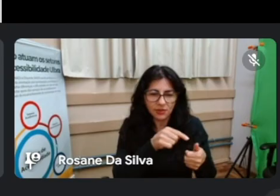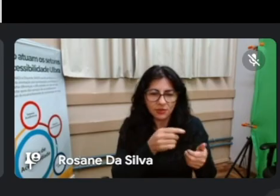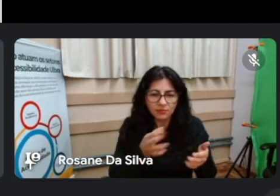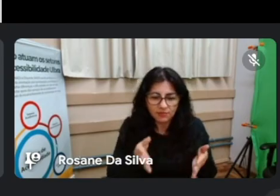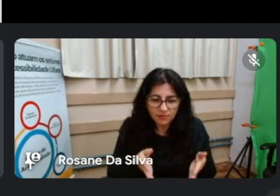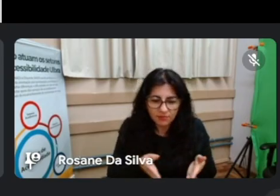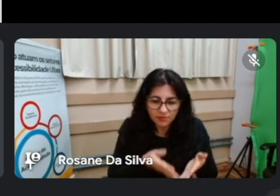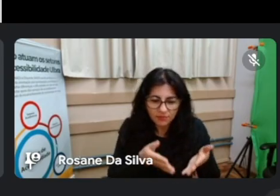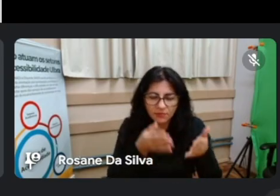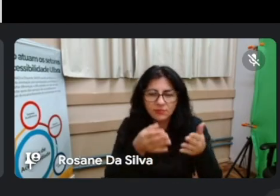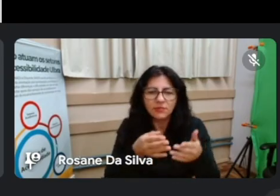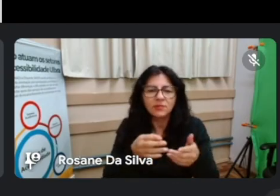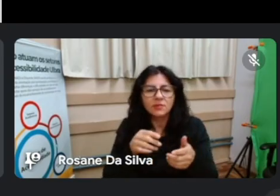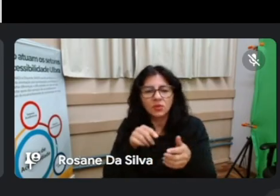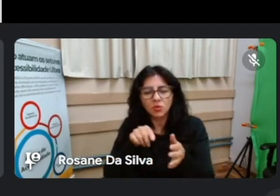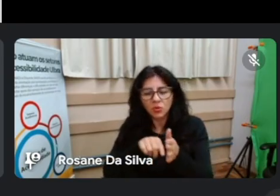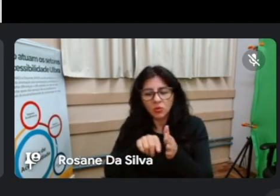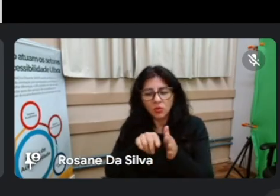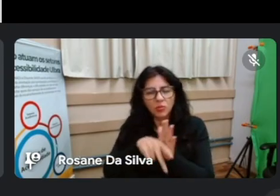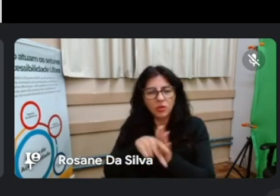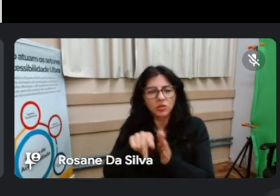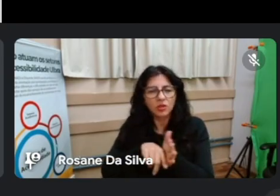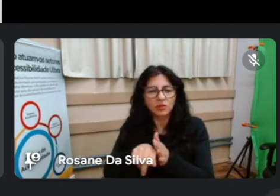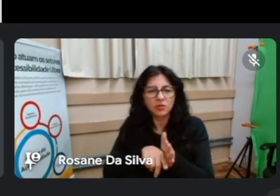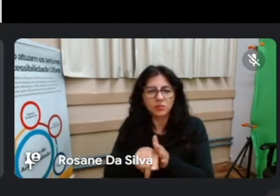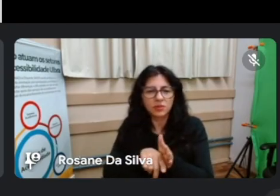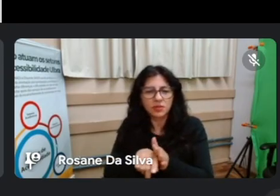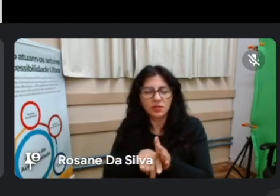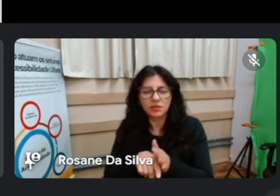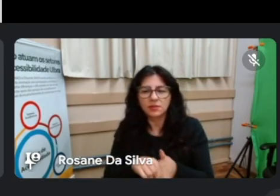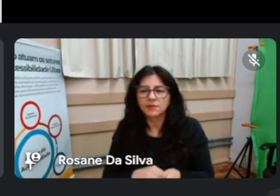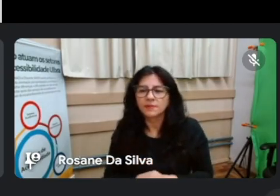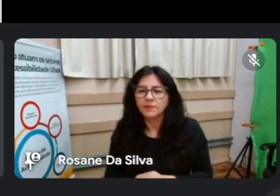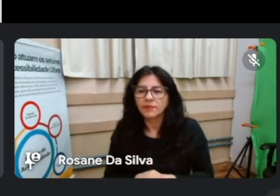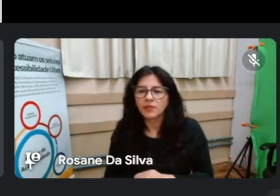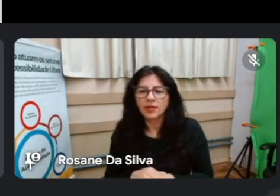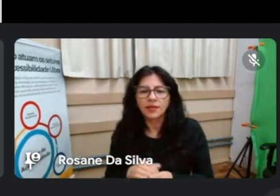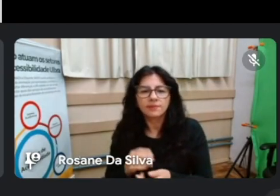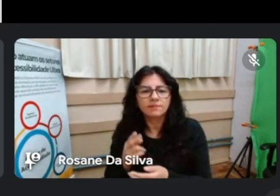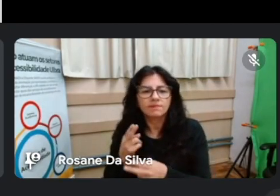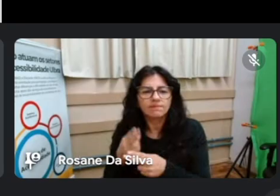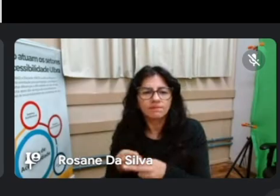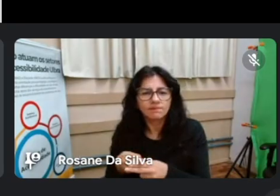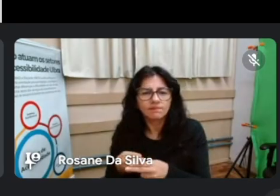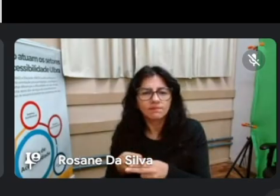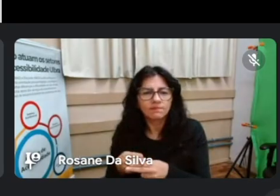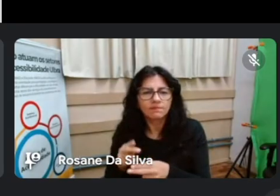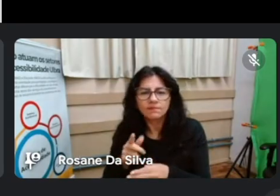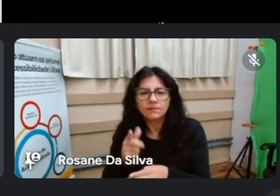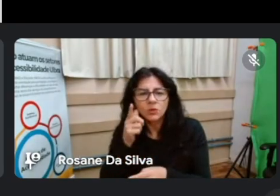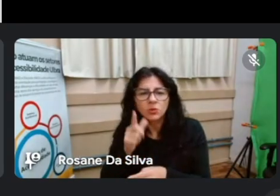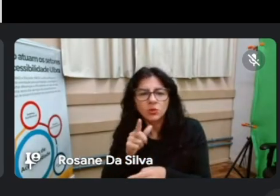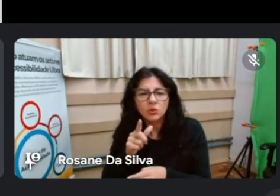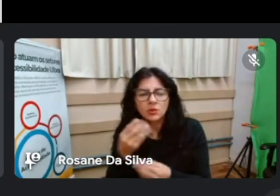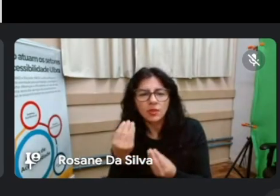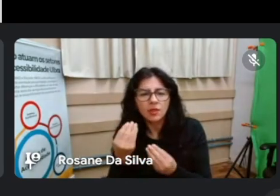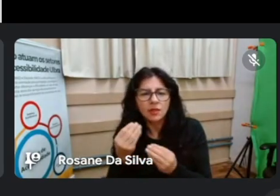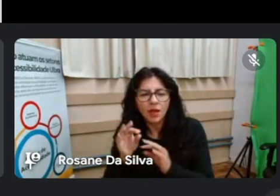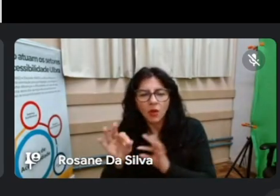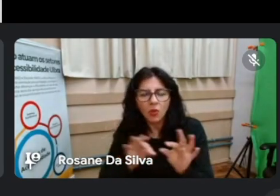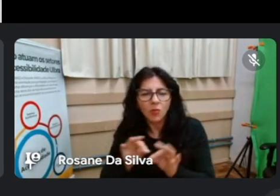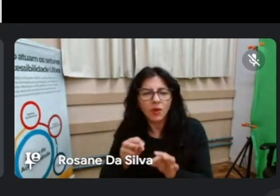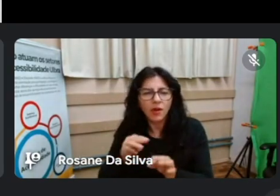de pesquisa interromper eu não sei se tu consegue deixar ele em modo de apresentação